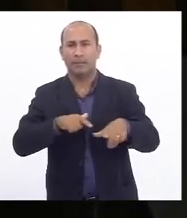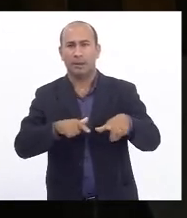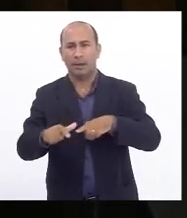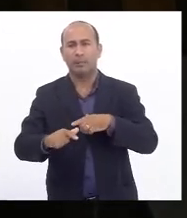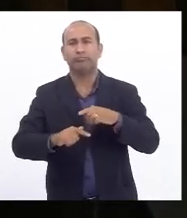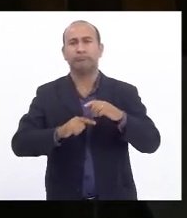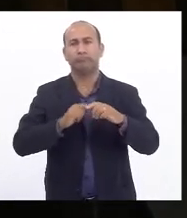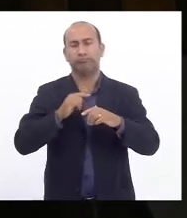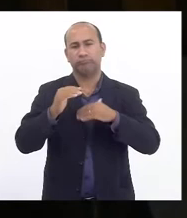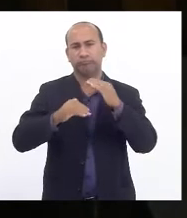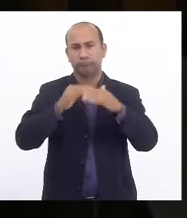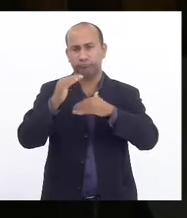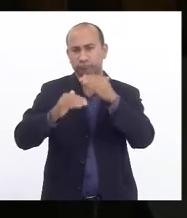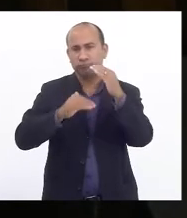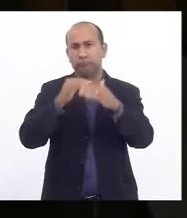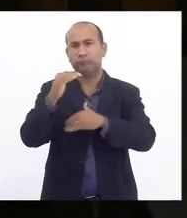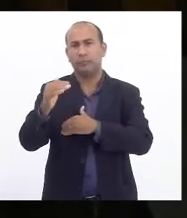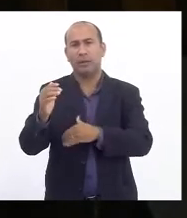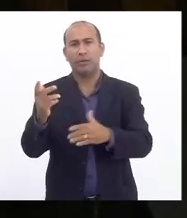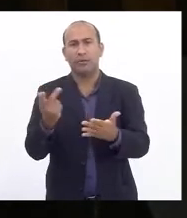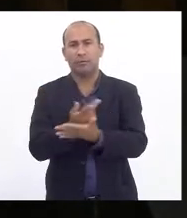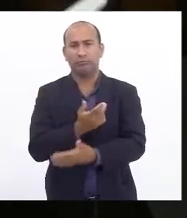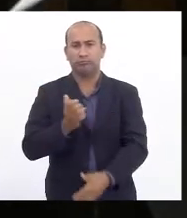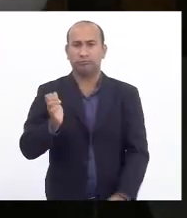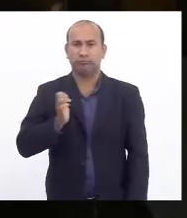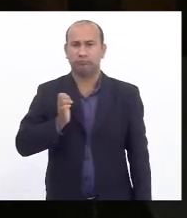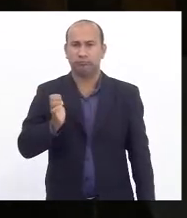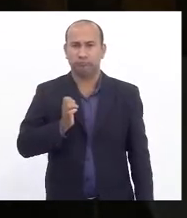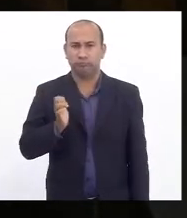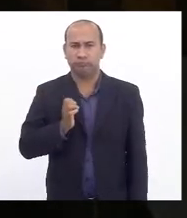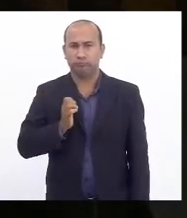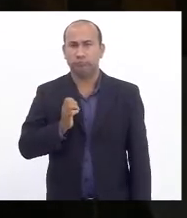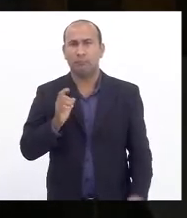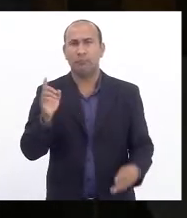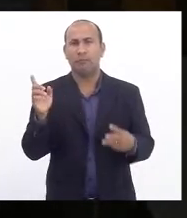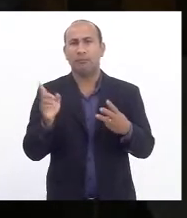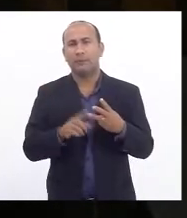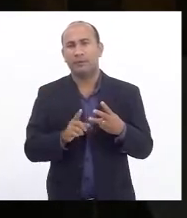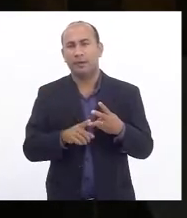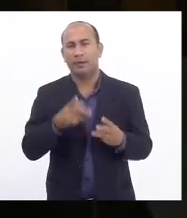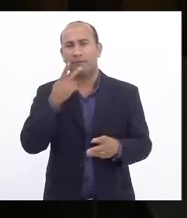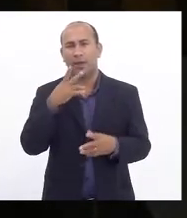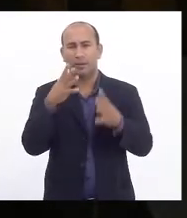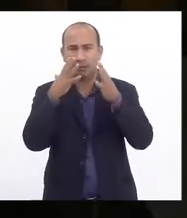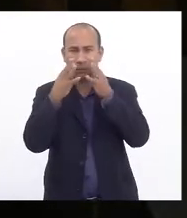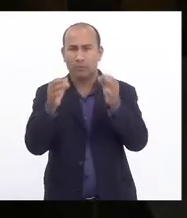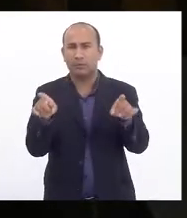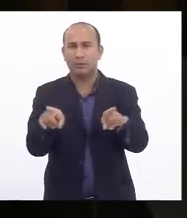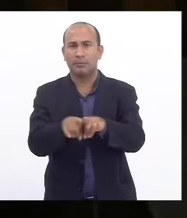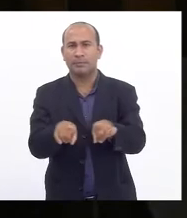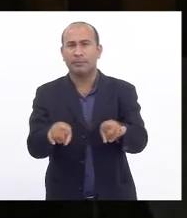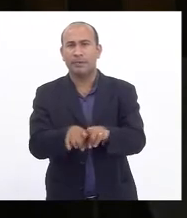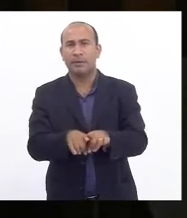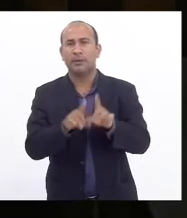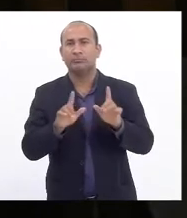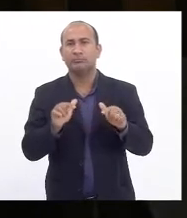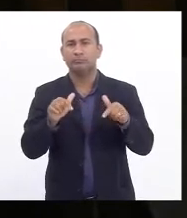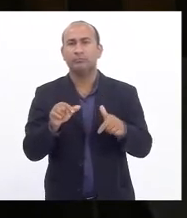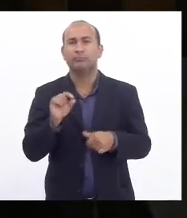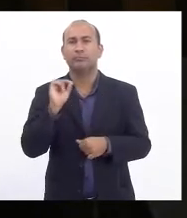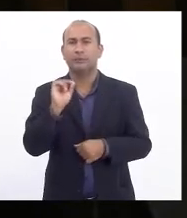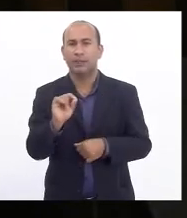elas produzem onde elas enriquecem em terceiro lugar me chama atenção também no fato de que